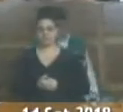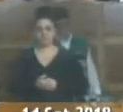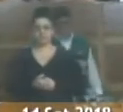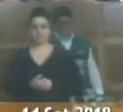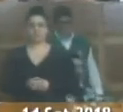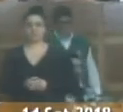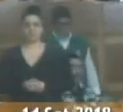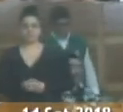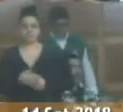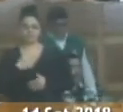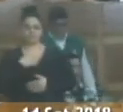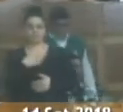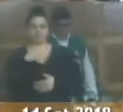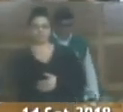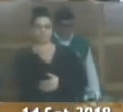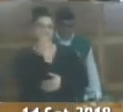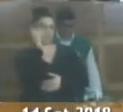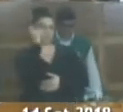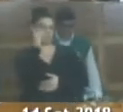Lazzarone, eu acho que você